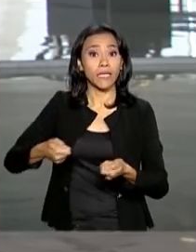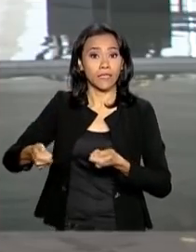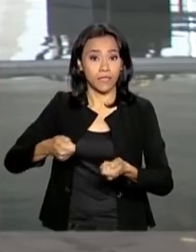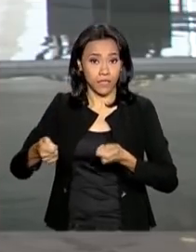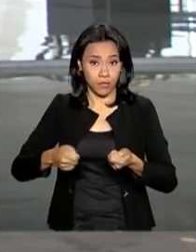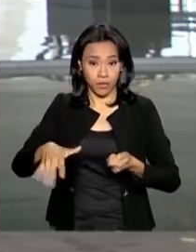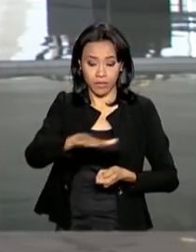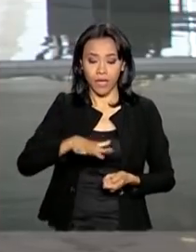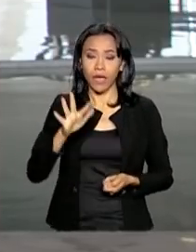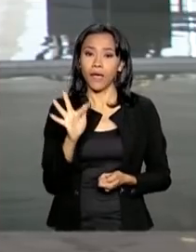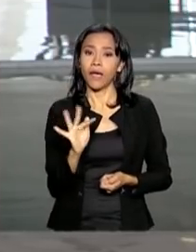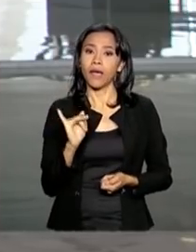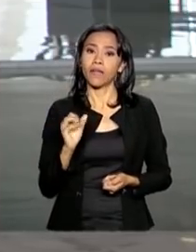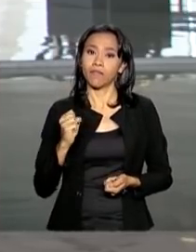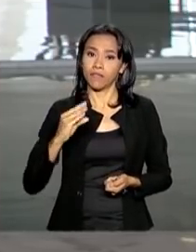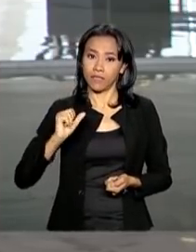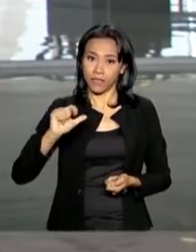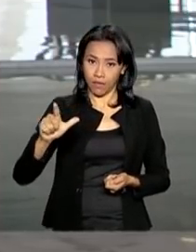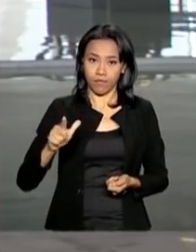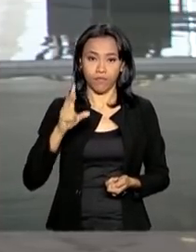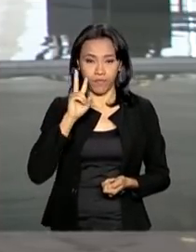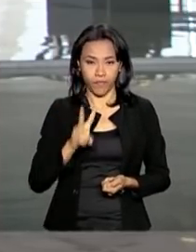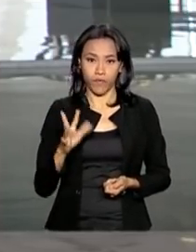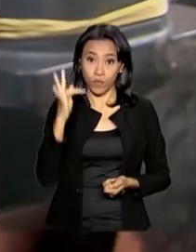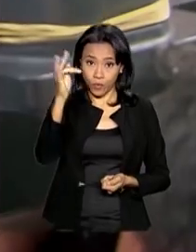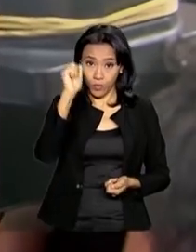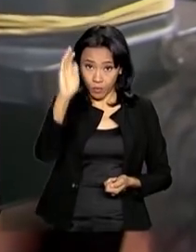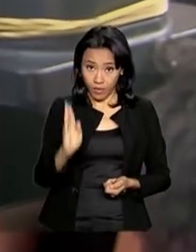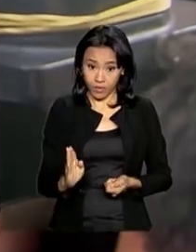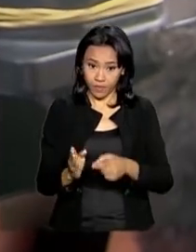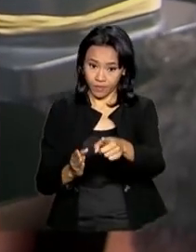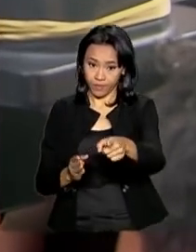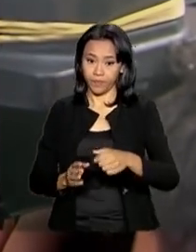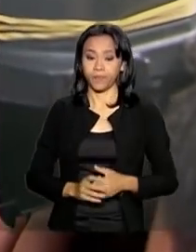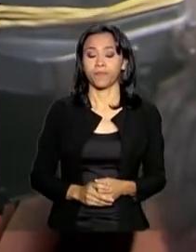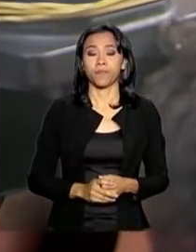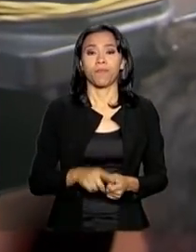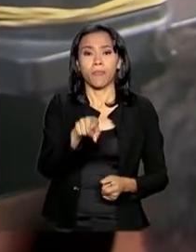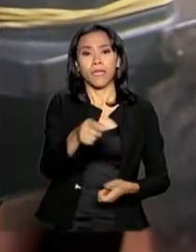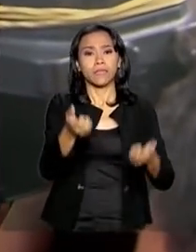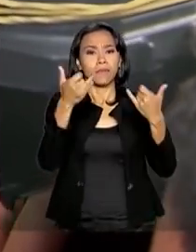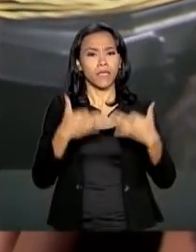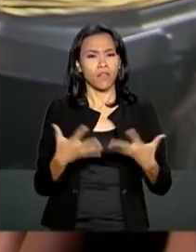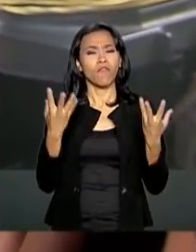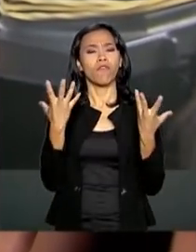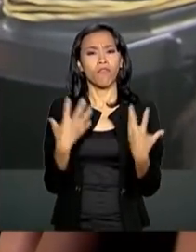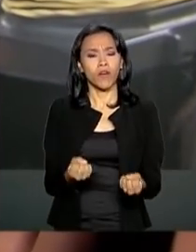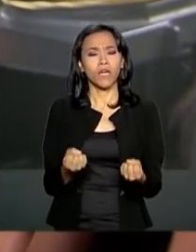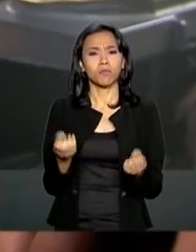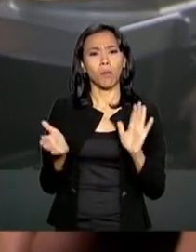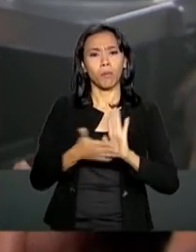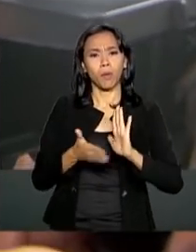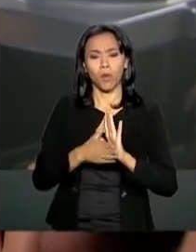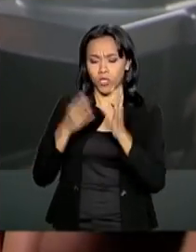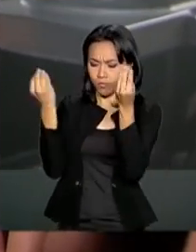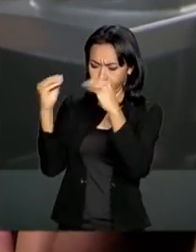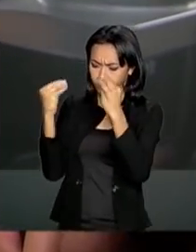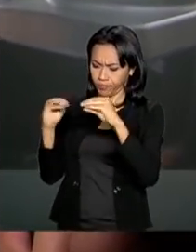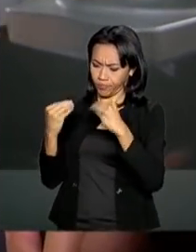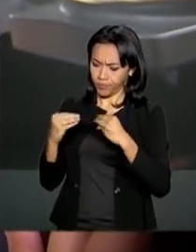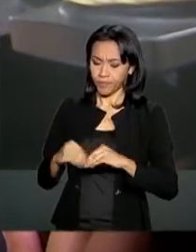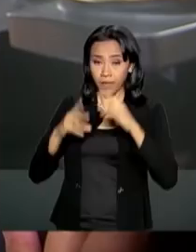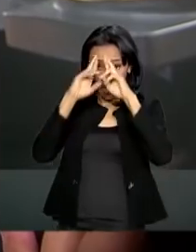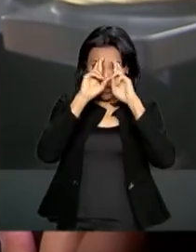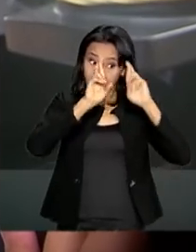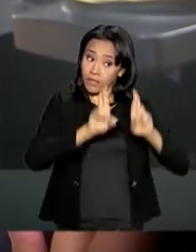no futuro do país veja nós vamos construir uma proposta muito humana eh respeitando